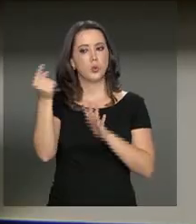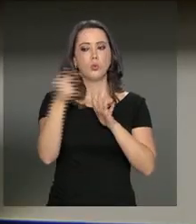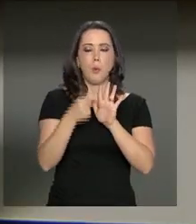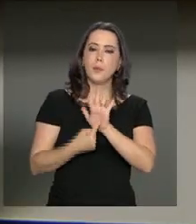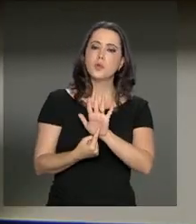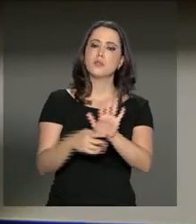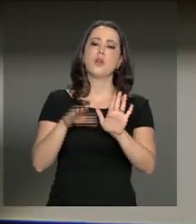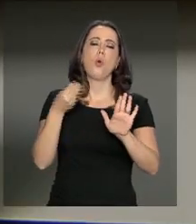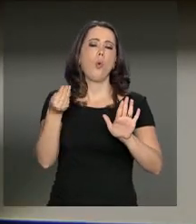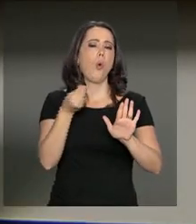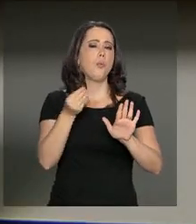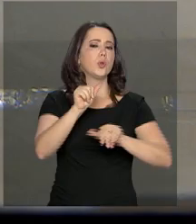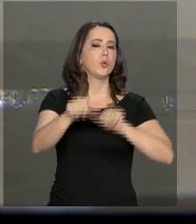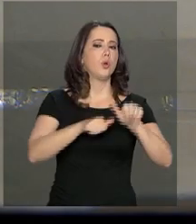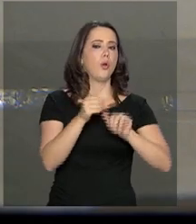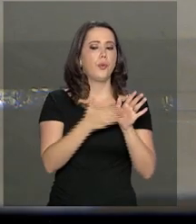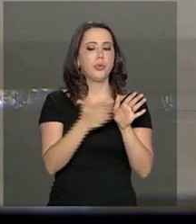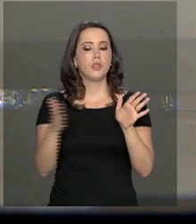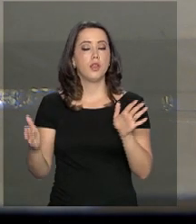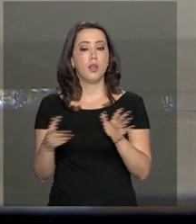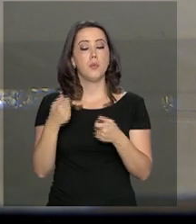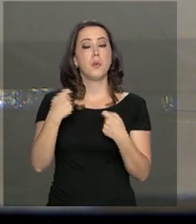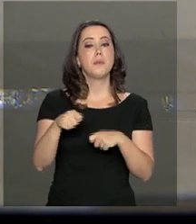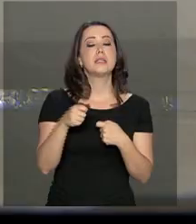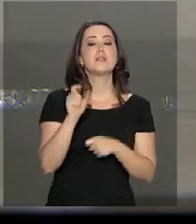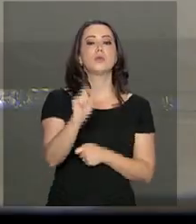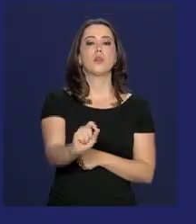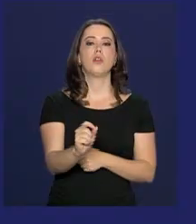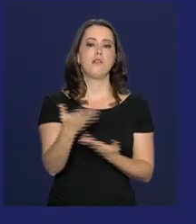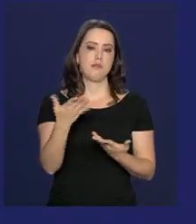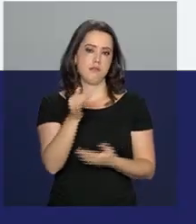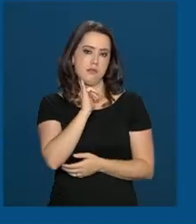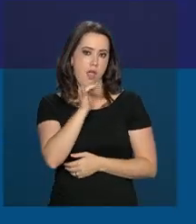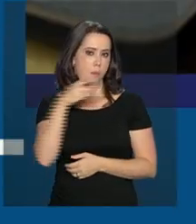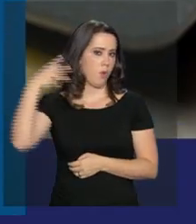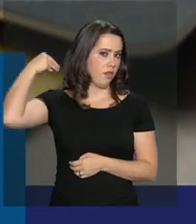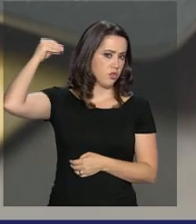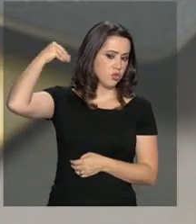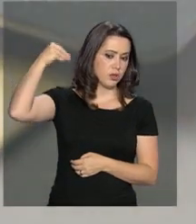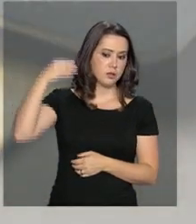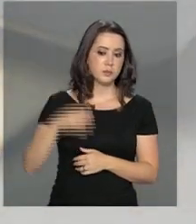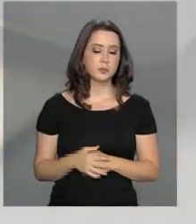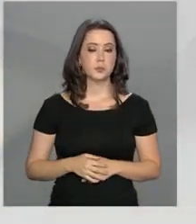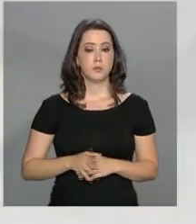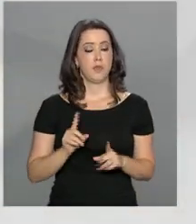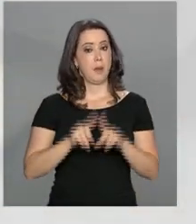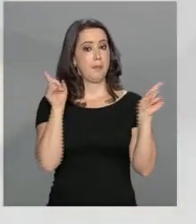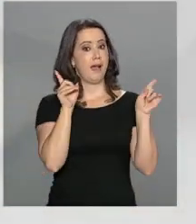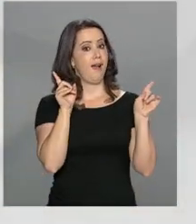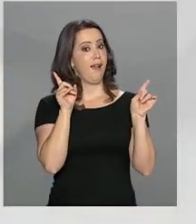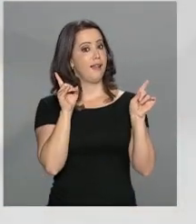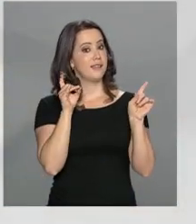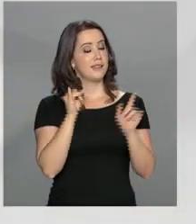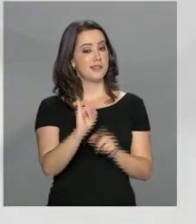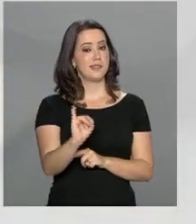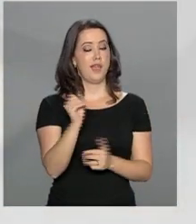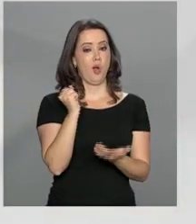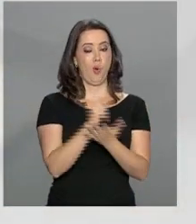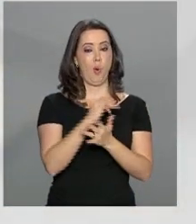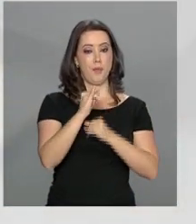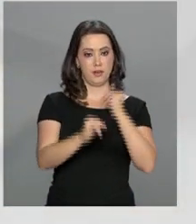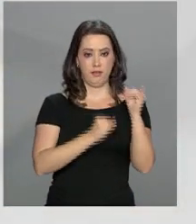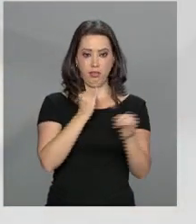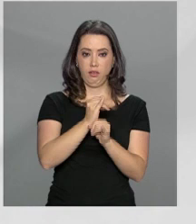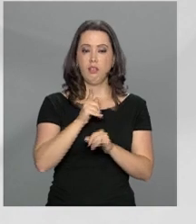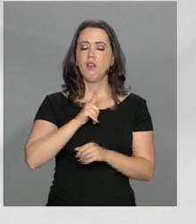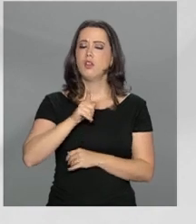as condições, como o prazo e a exigência da etiqueta. Agora, se a compra foi pela internet, o consumidor tem